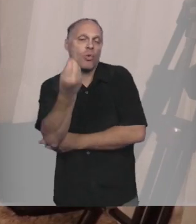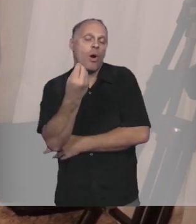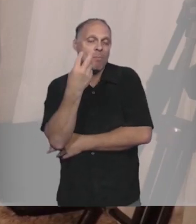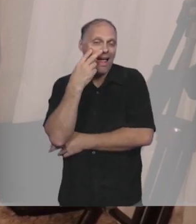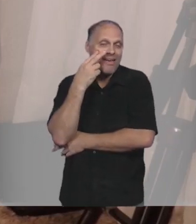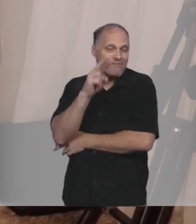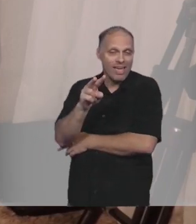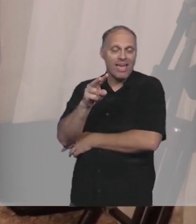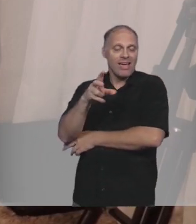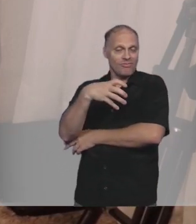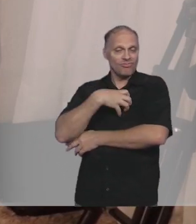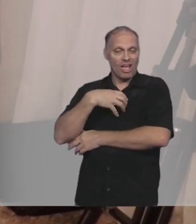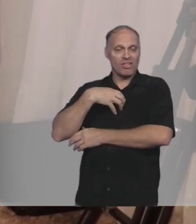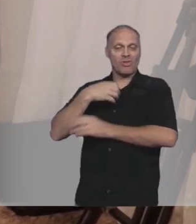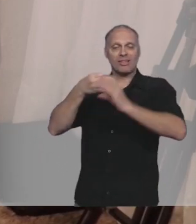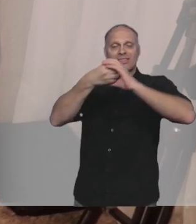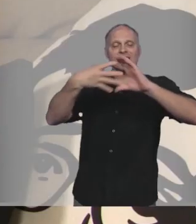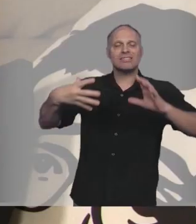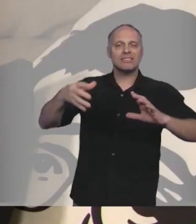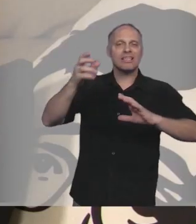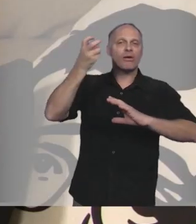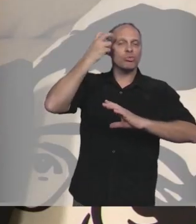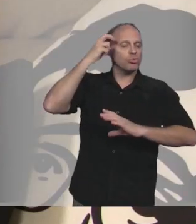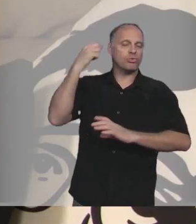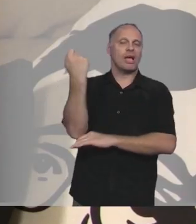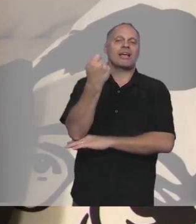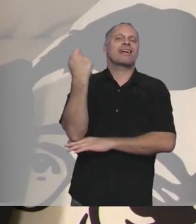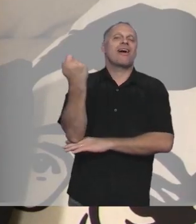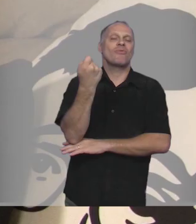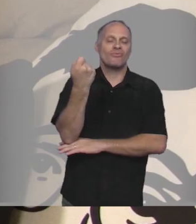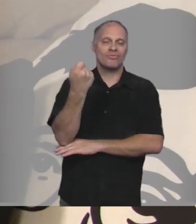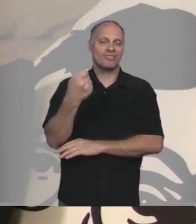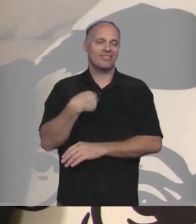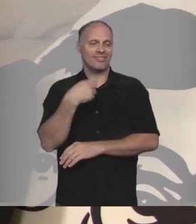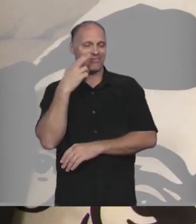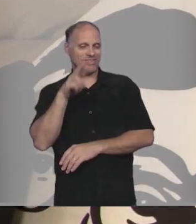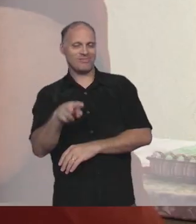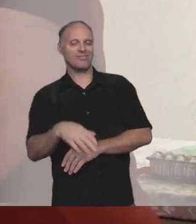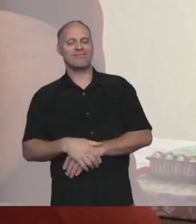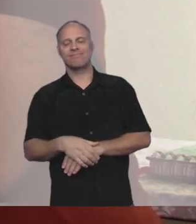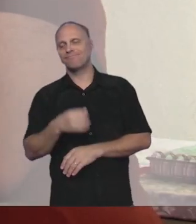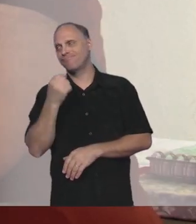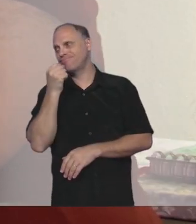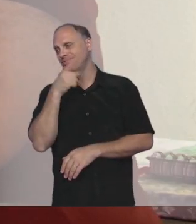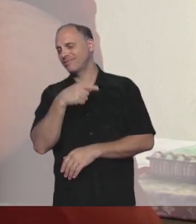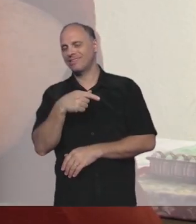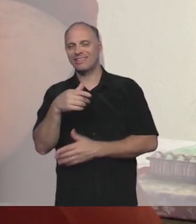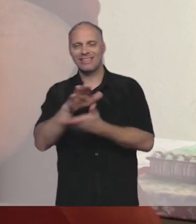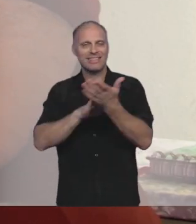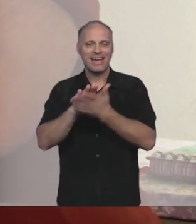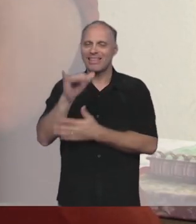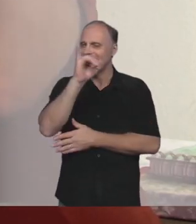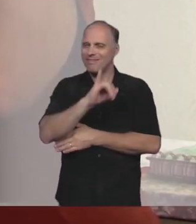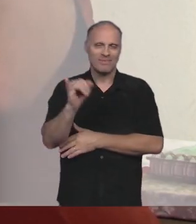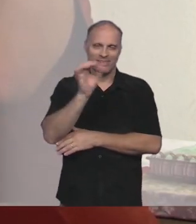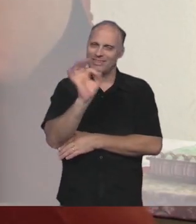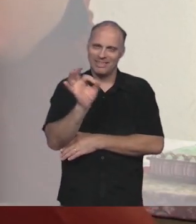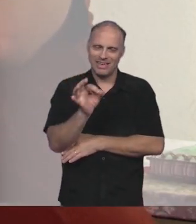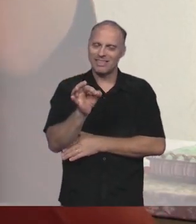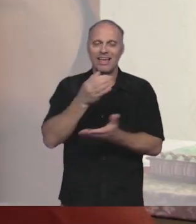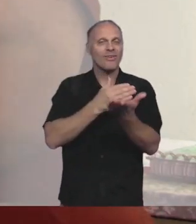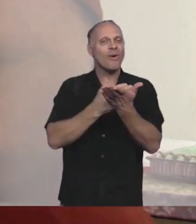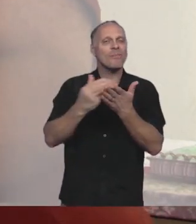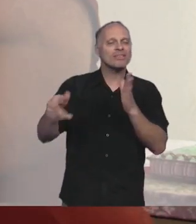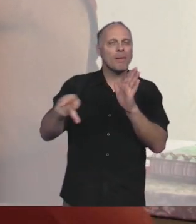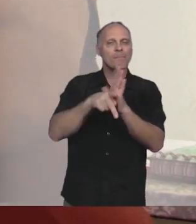como frescura, né? Exatamente. Ele acha que nada tem importância. Começa pela secretária, Lindaura, sim, né? Sim.